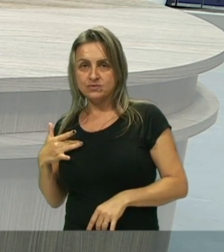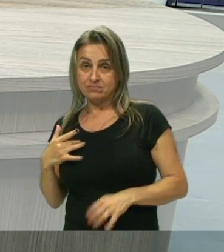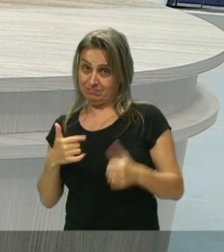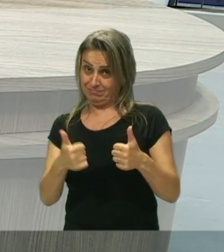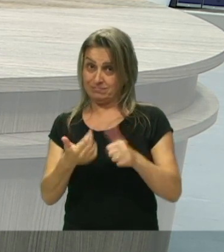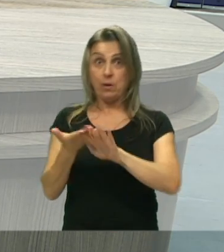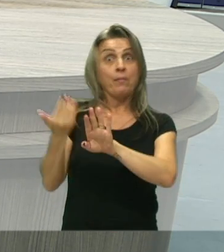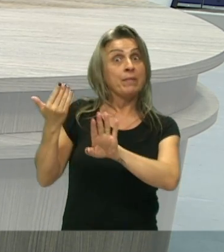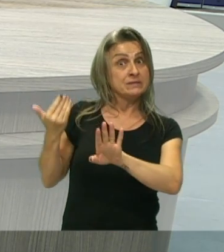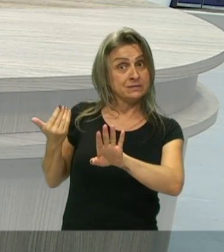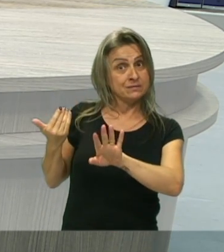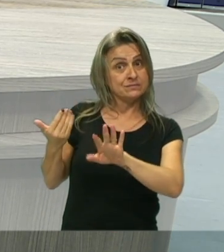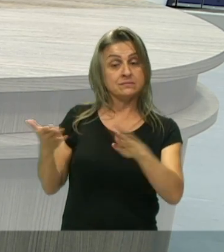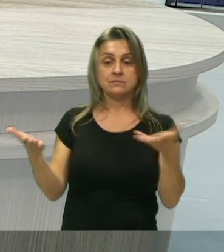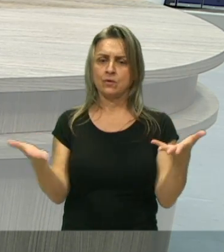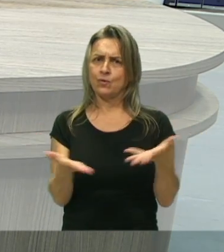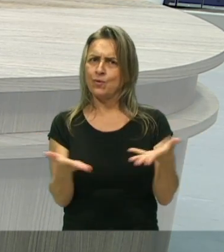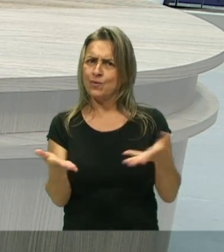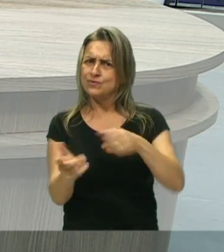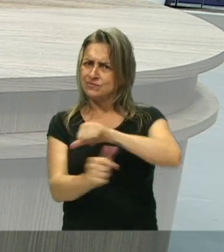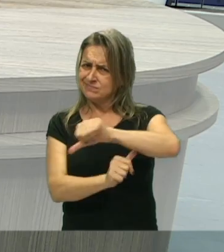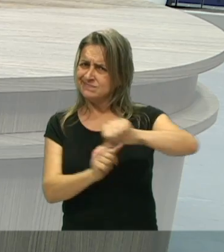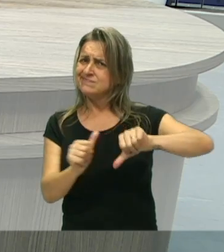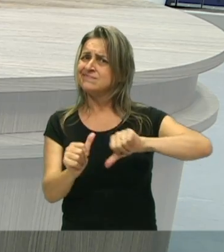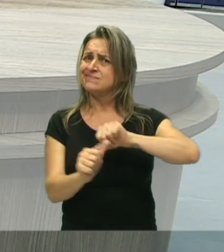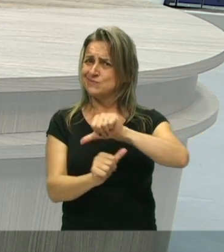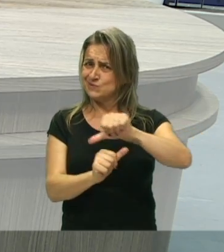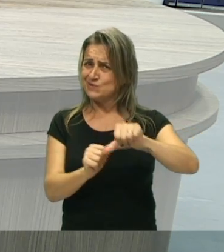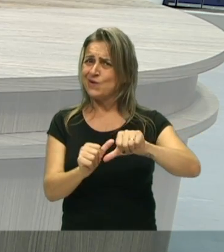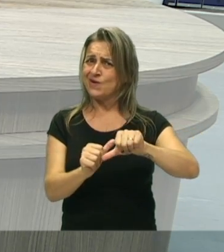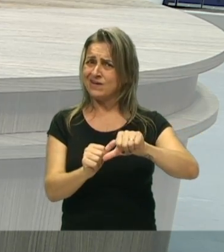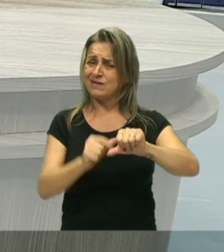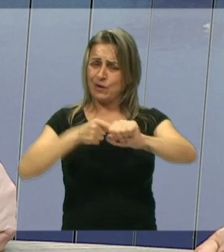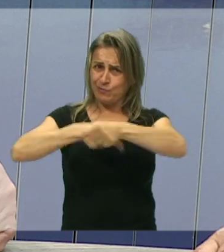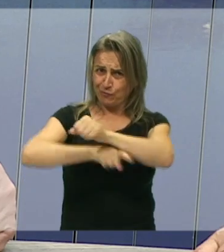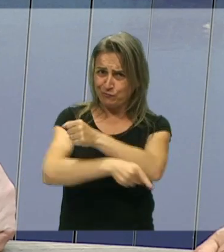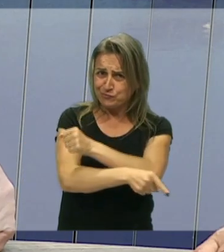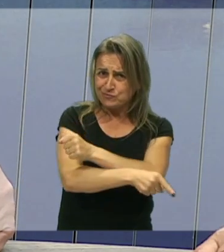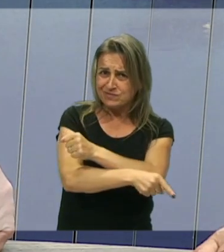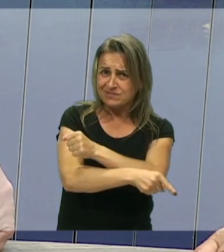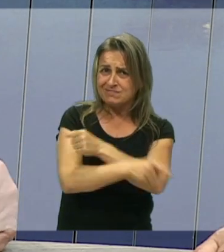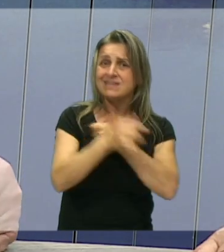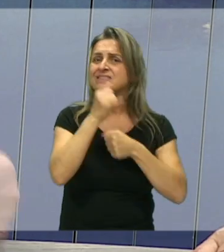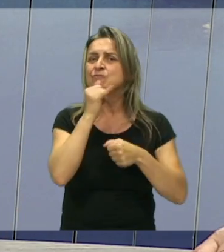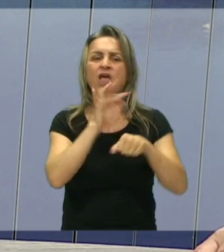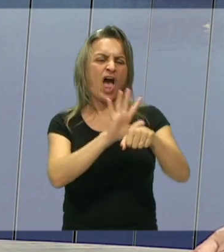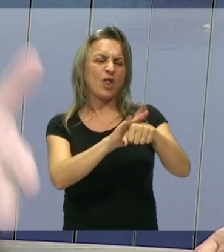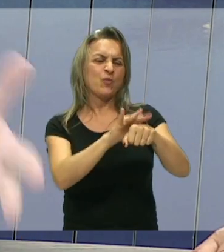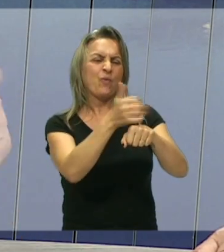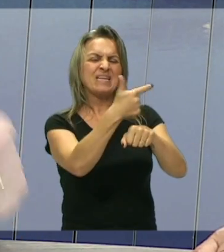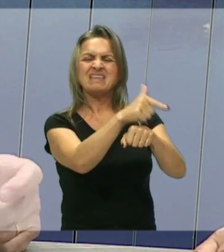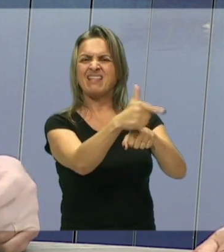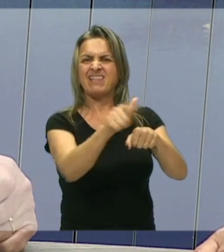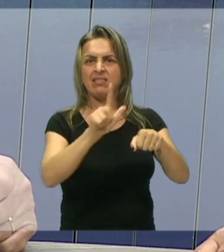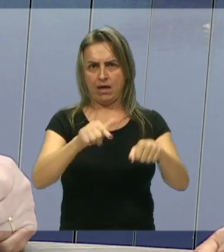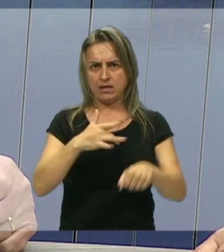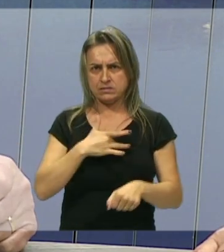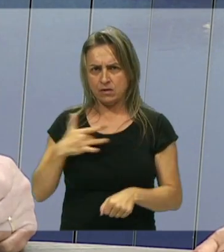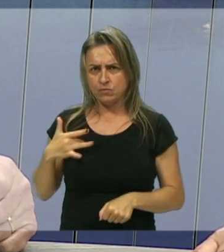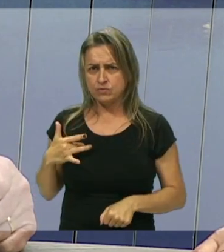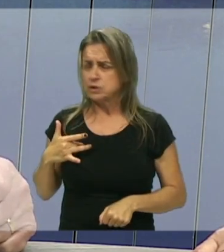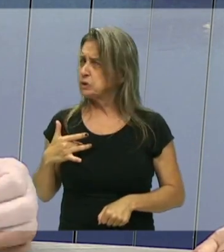amplo, porque... não adianta você não ter doença, mas você não ter emprego, se é uma pessoa em idade de